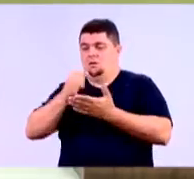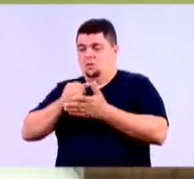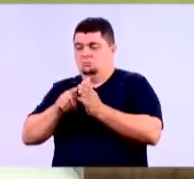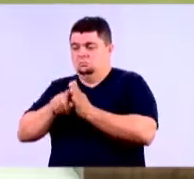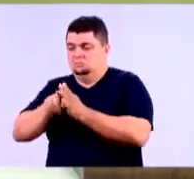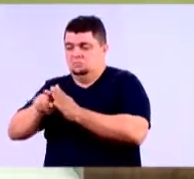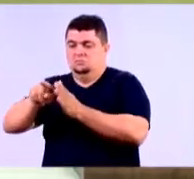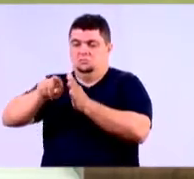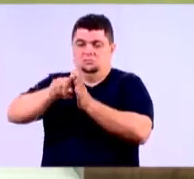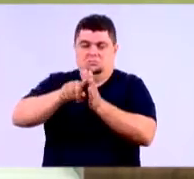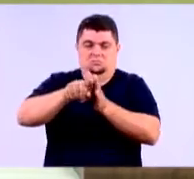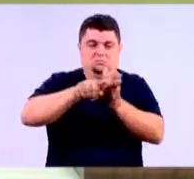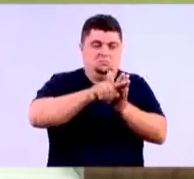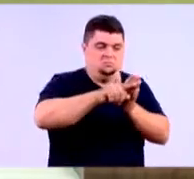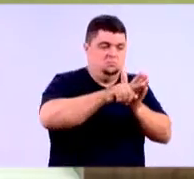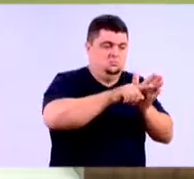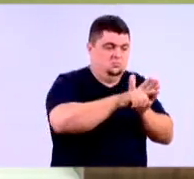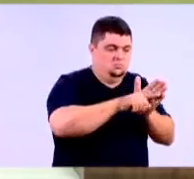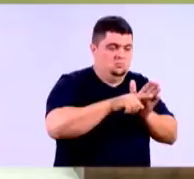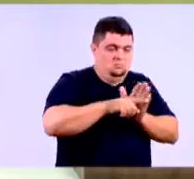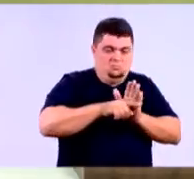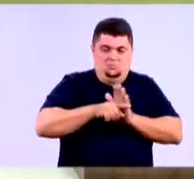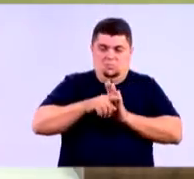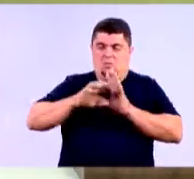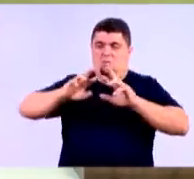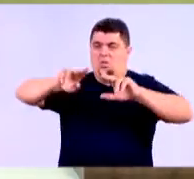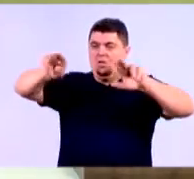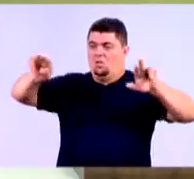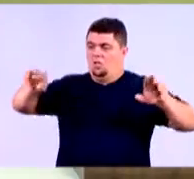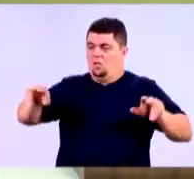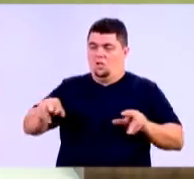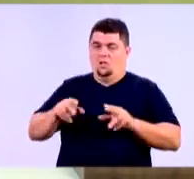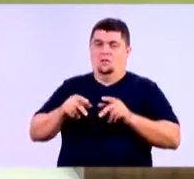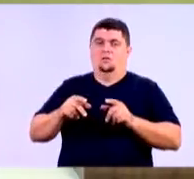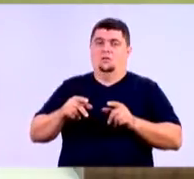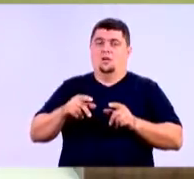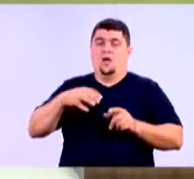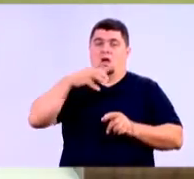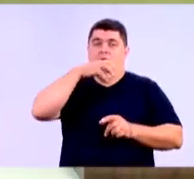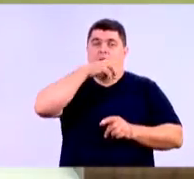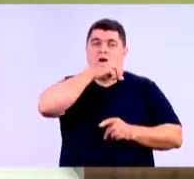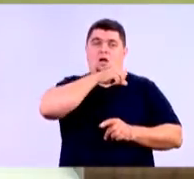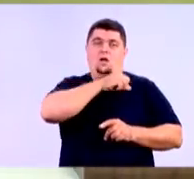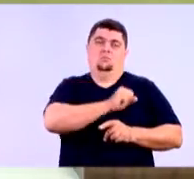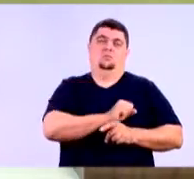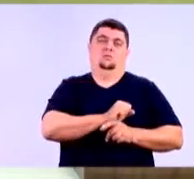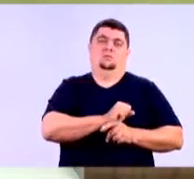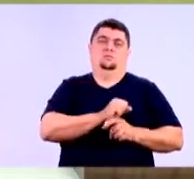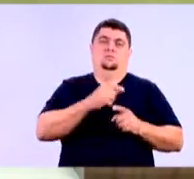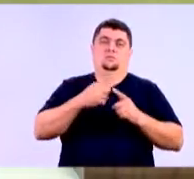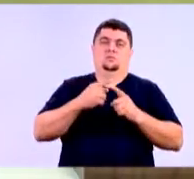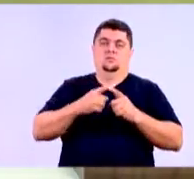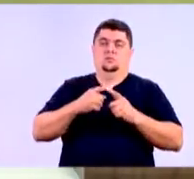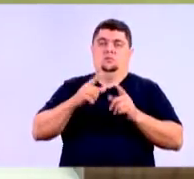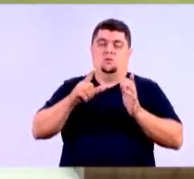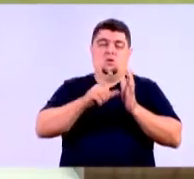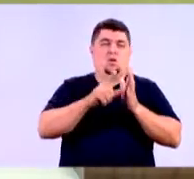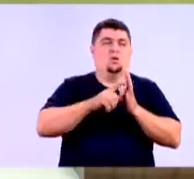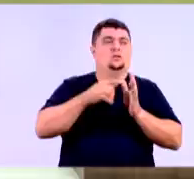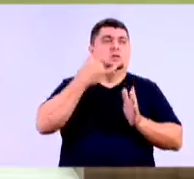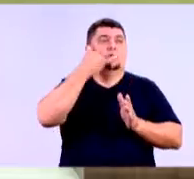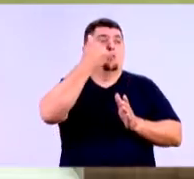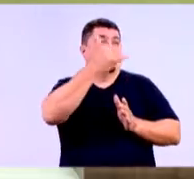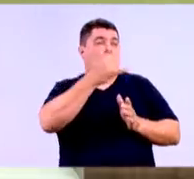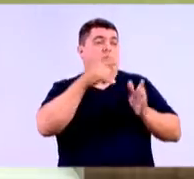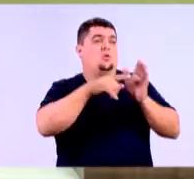por dívidas, você não precisa pesquisar o histórico dessa pessoa em outras lojas. Você